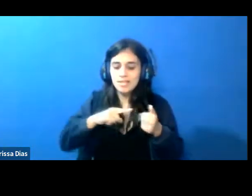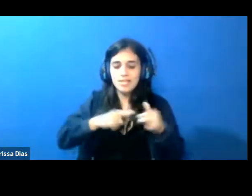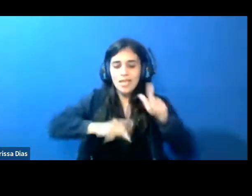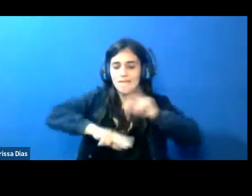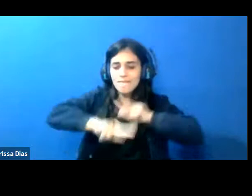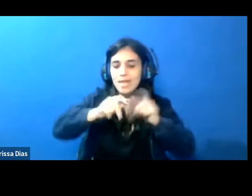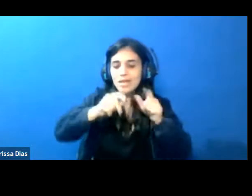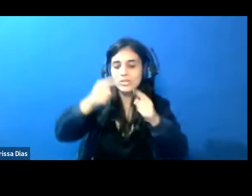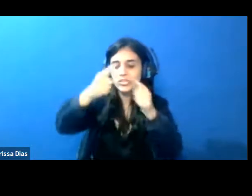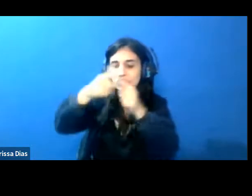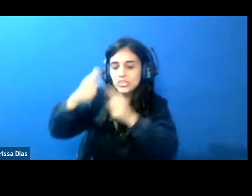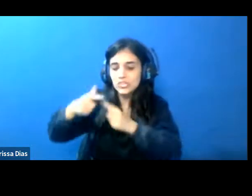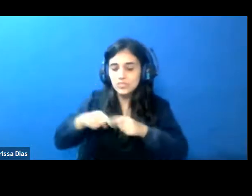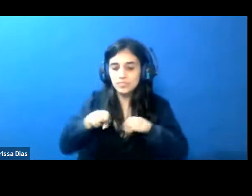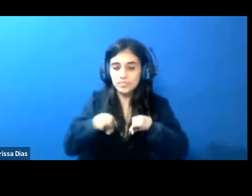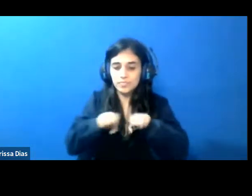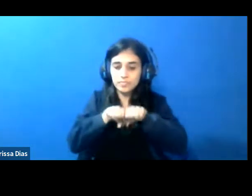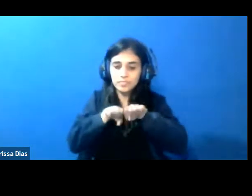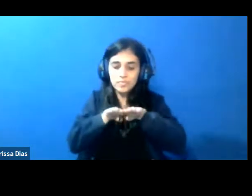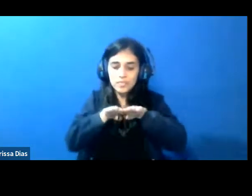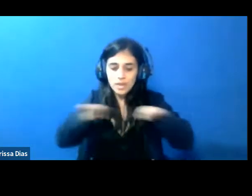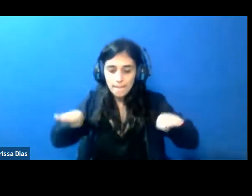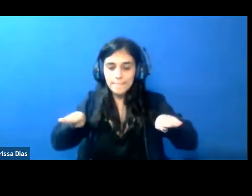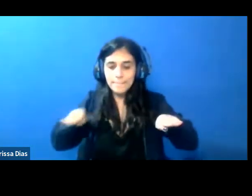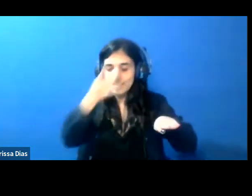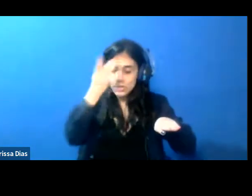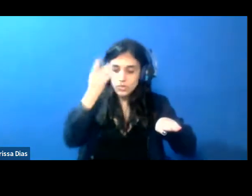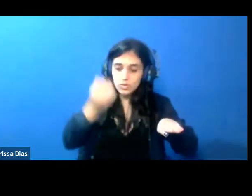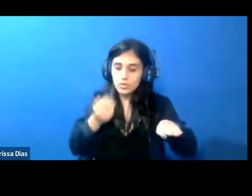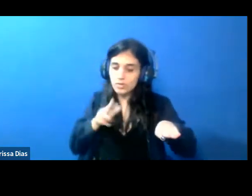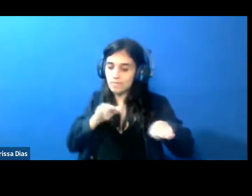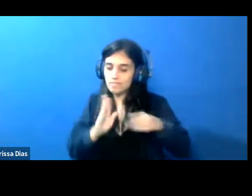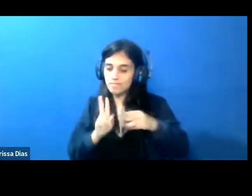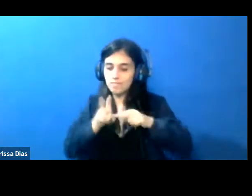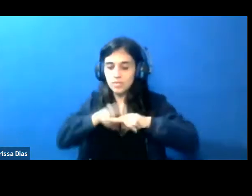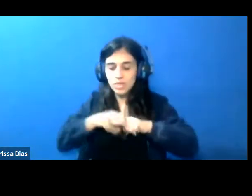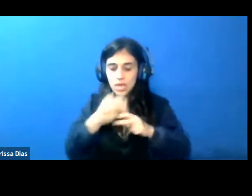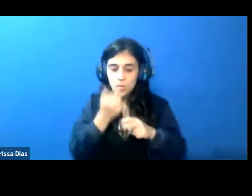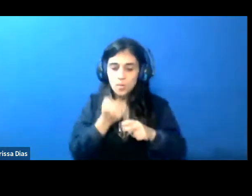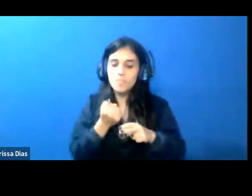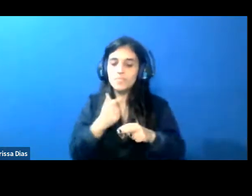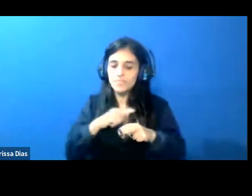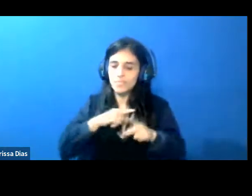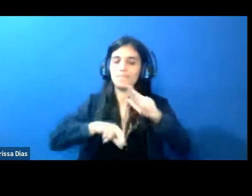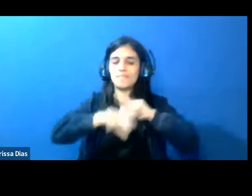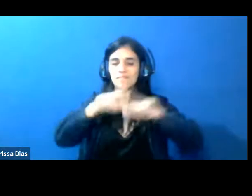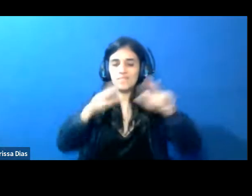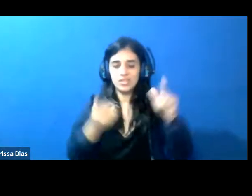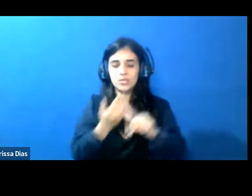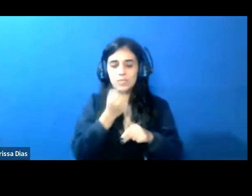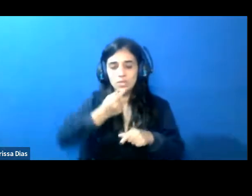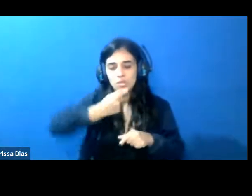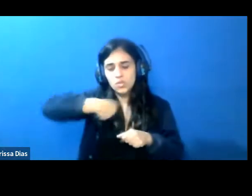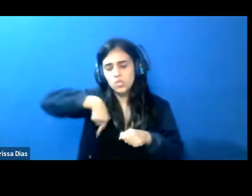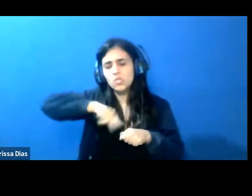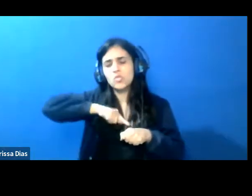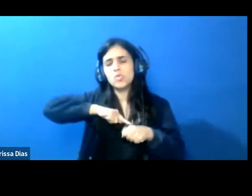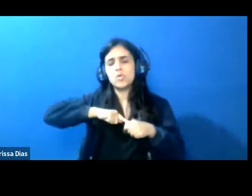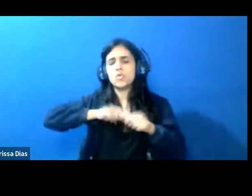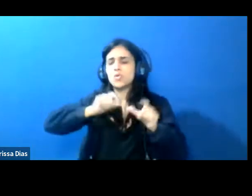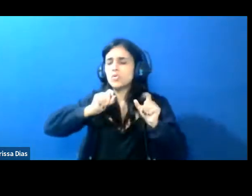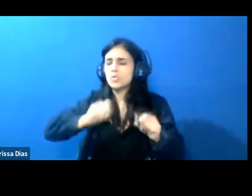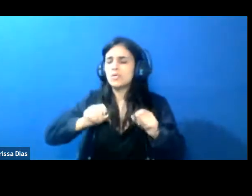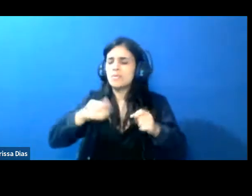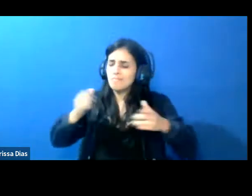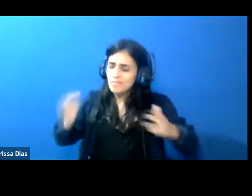a mesa de quem vai consumir também. Então, a gente está investindo muito na produção, muito no cuidado da nossa propriedade, no cuidado da